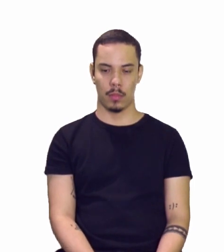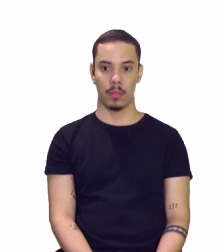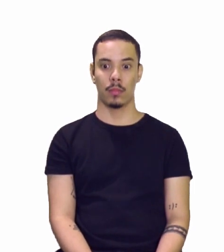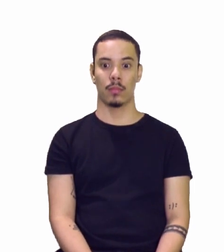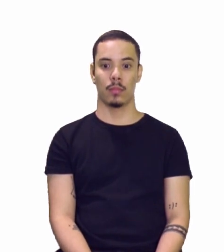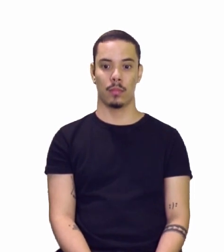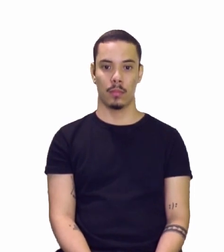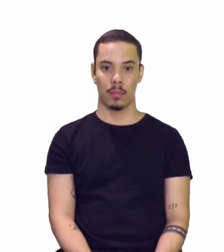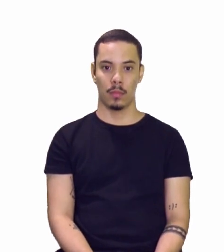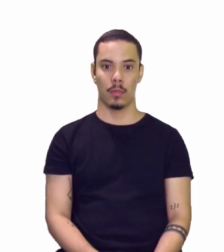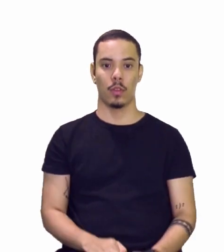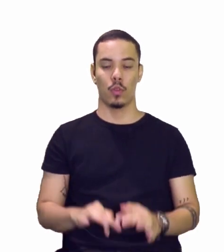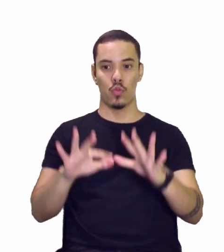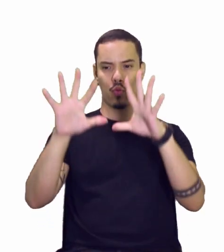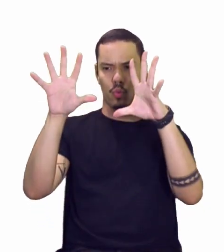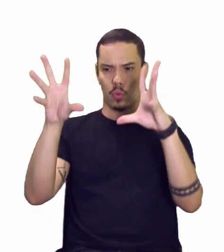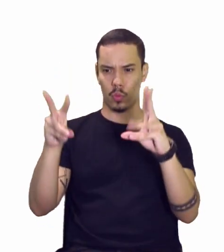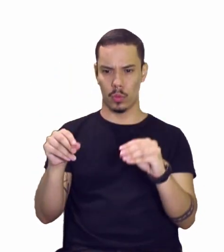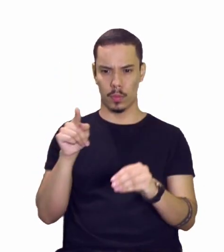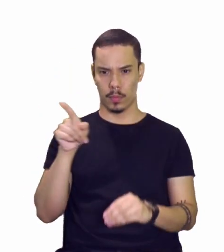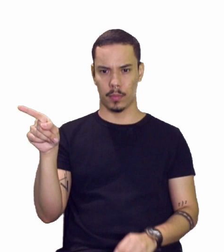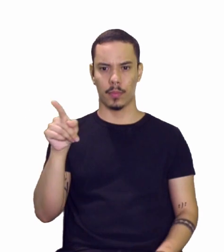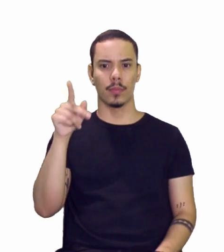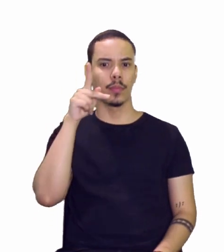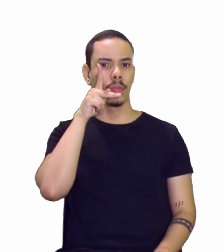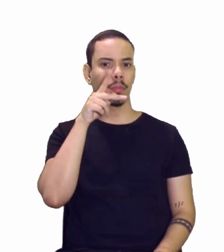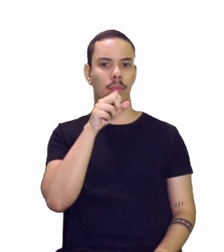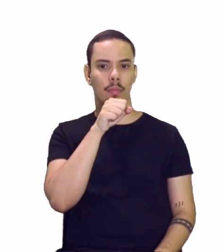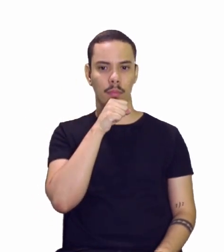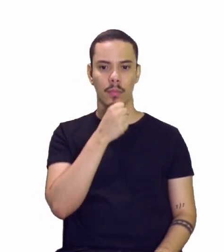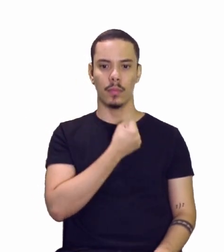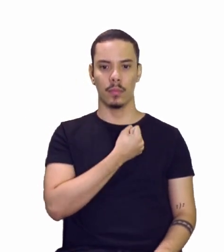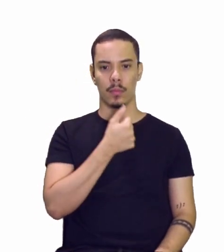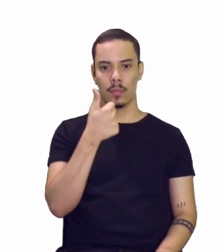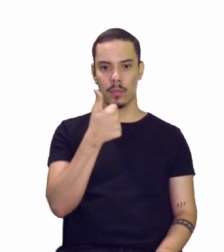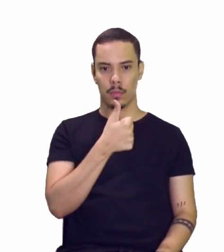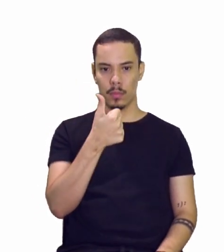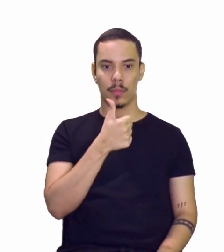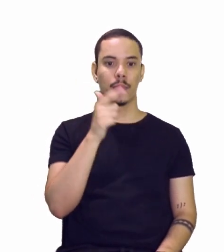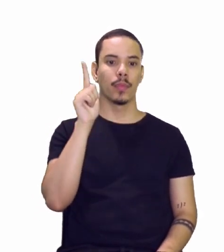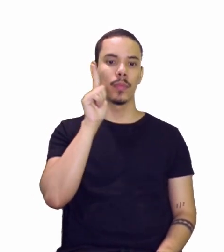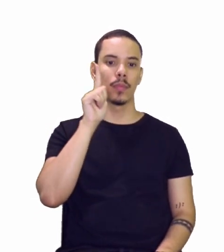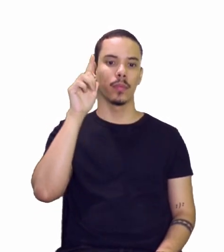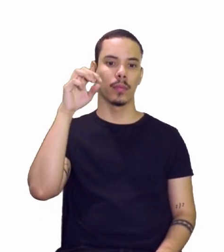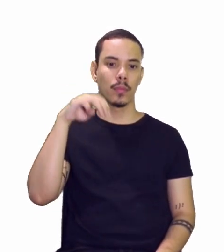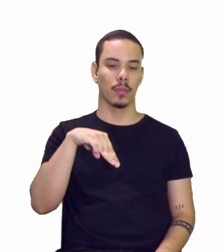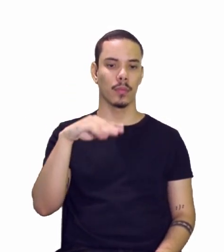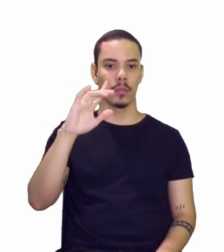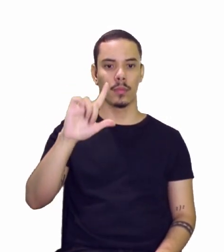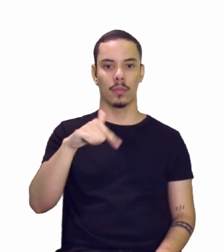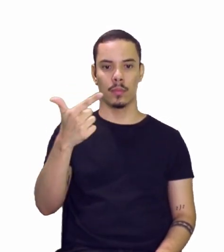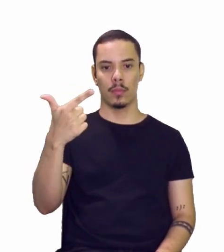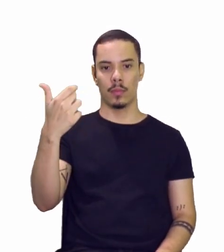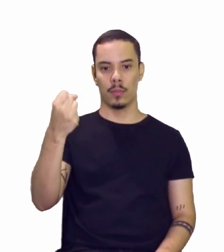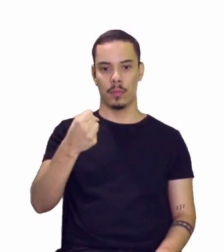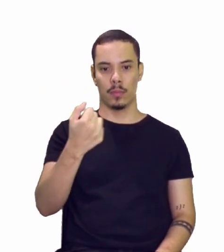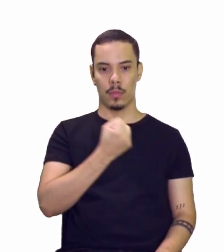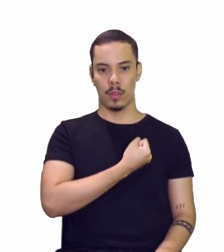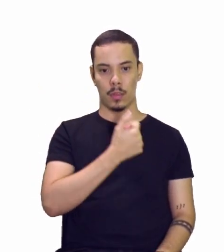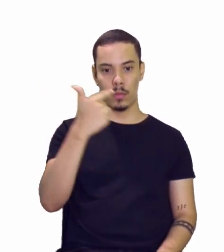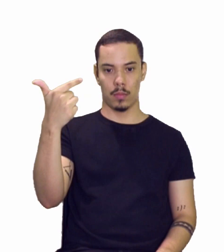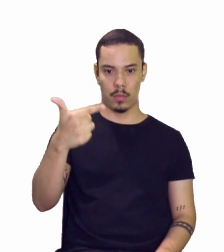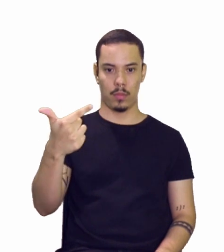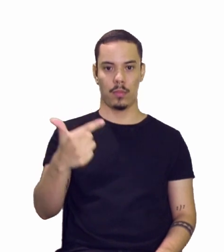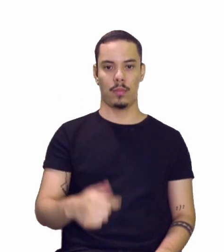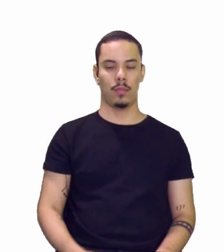Tudo isso aqui era o município de Porto Velho, que eu vou chamar de número 1. Guajará-Mirim era o número 2.